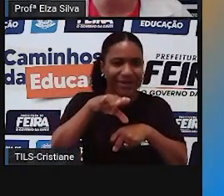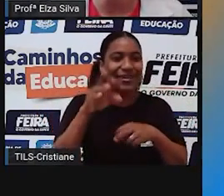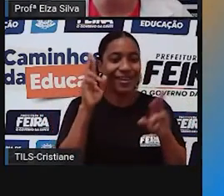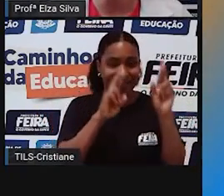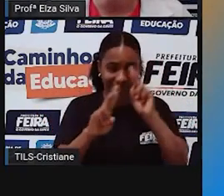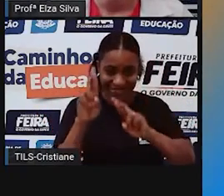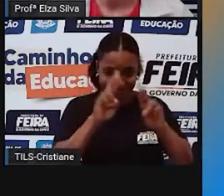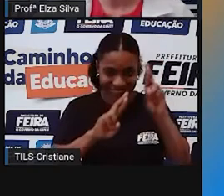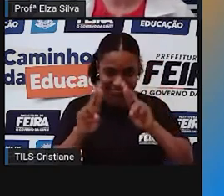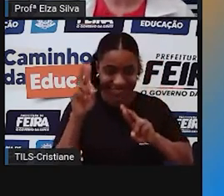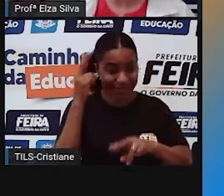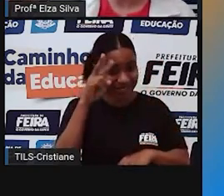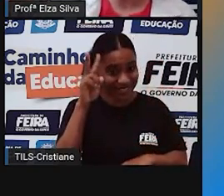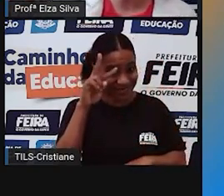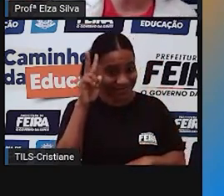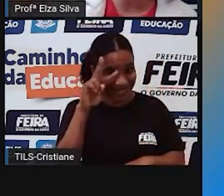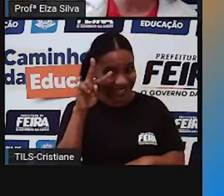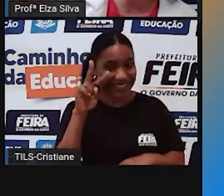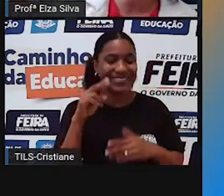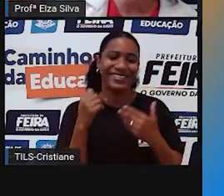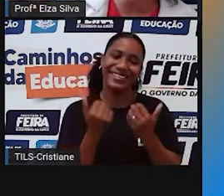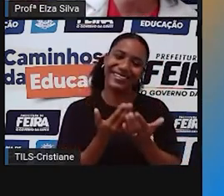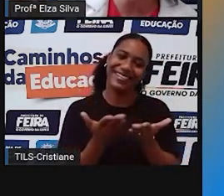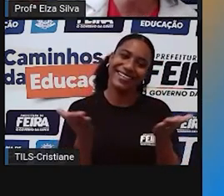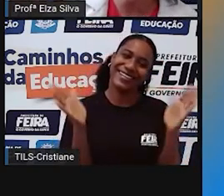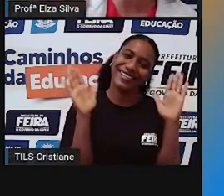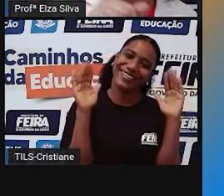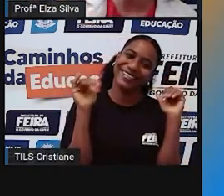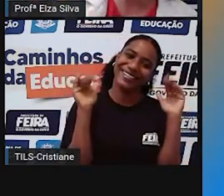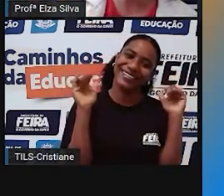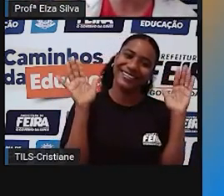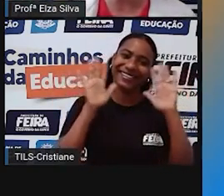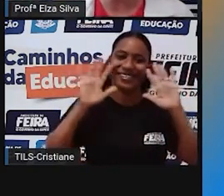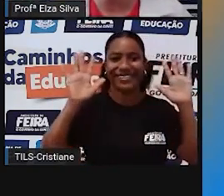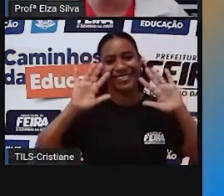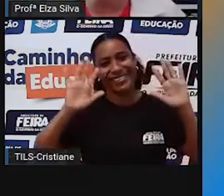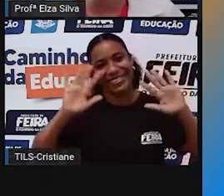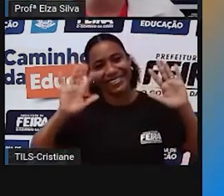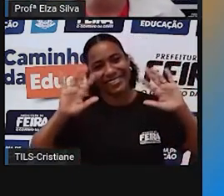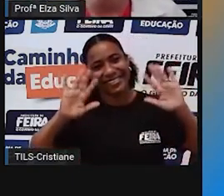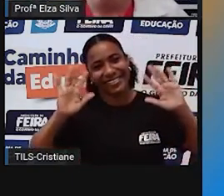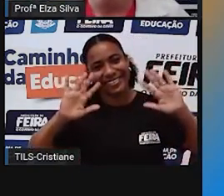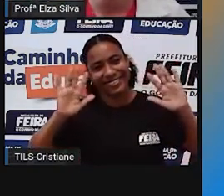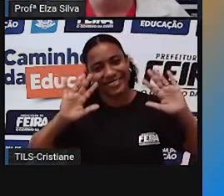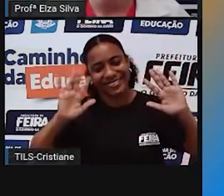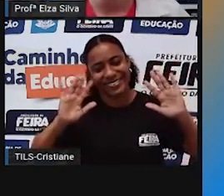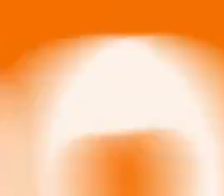vocês, ok? See you next class. Bye! A gente se vê na próxima aula.